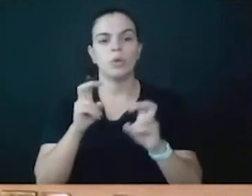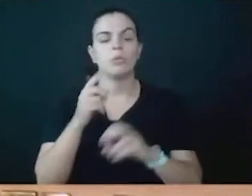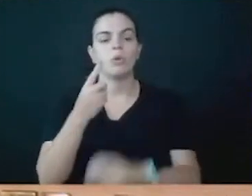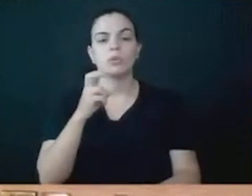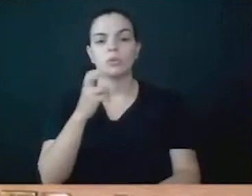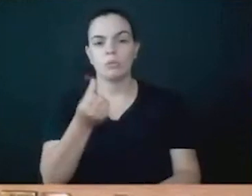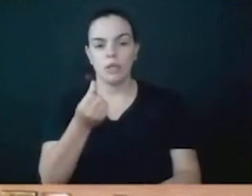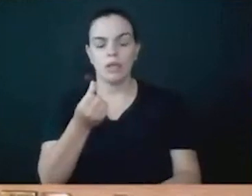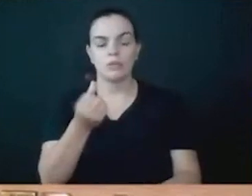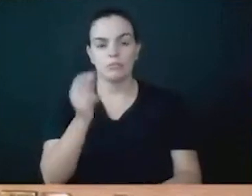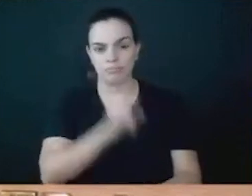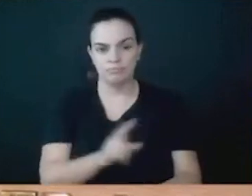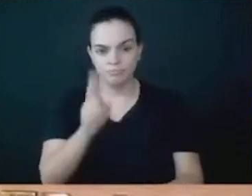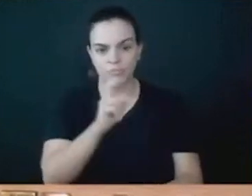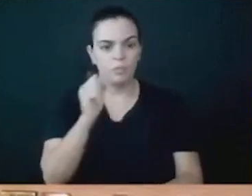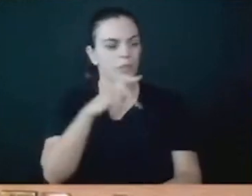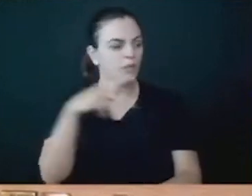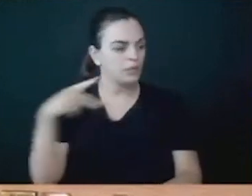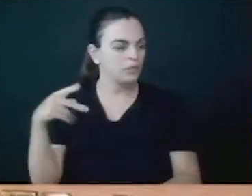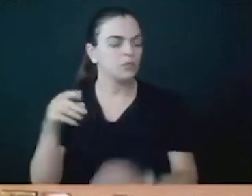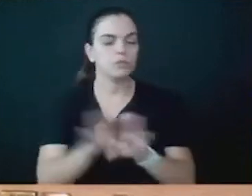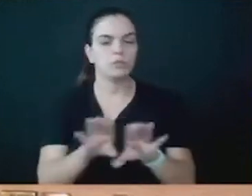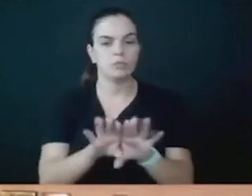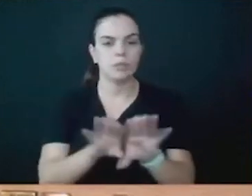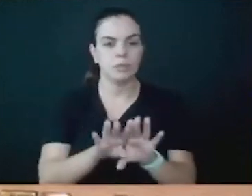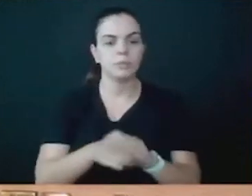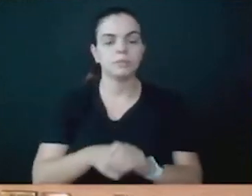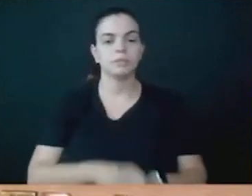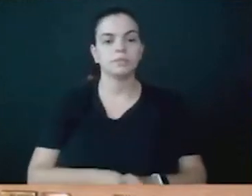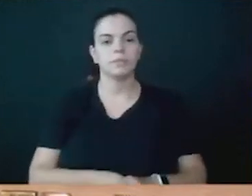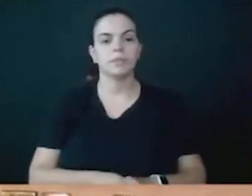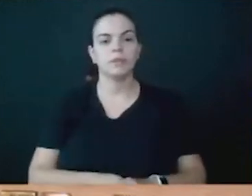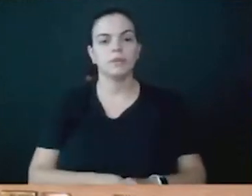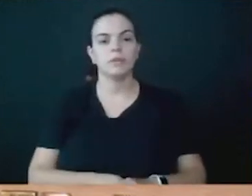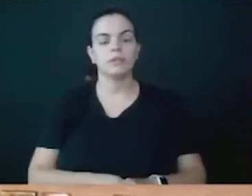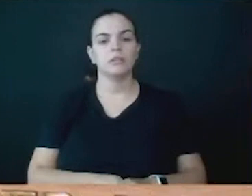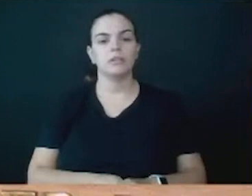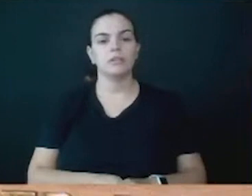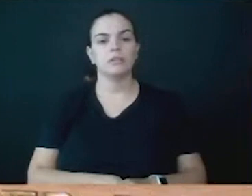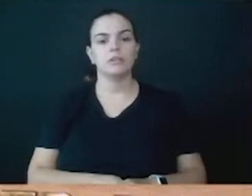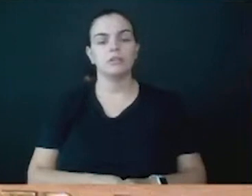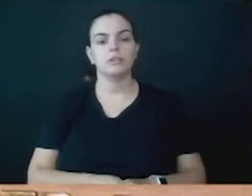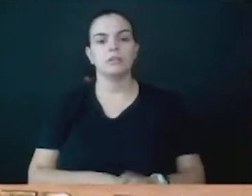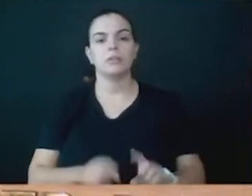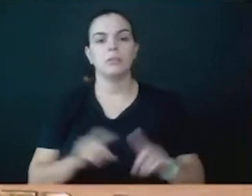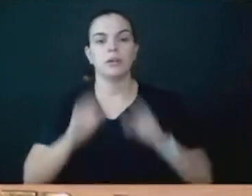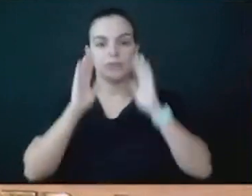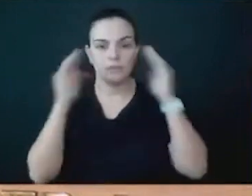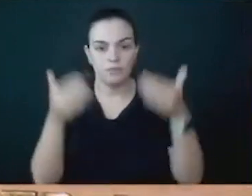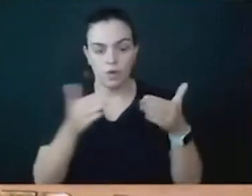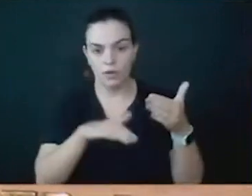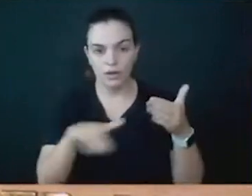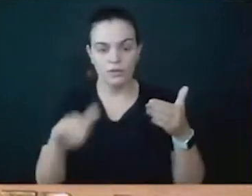dos aplicativos e tudo mais, porém, alguma coisa voltada especificamente à criança e adolescente,